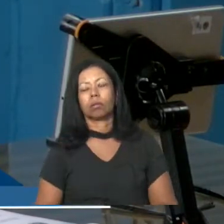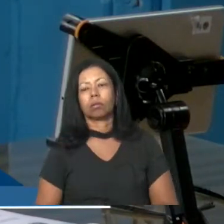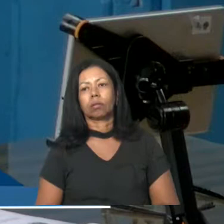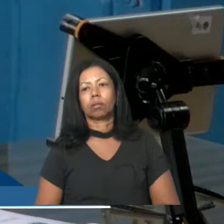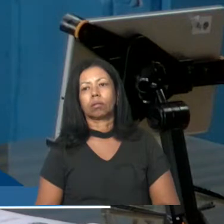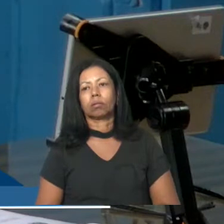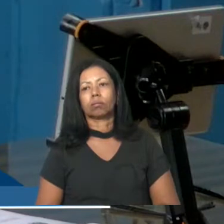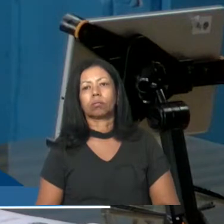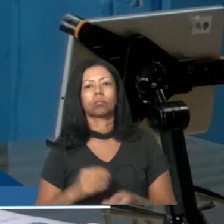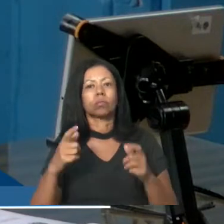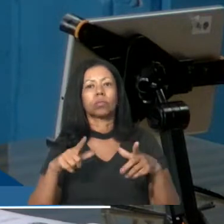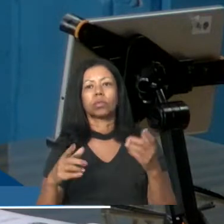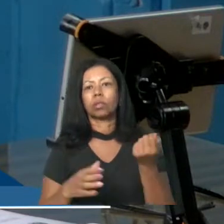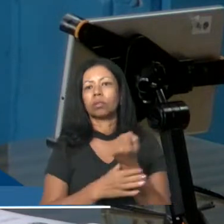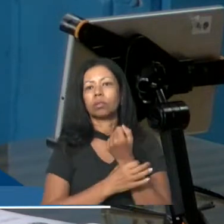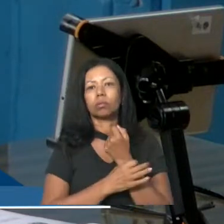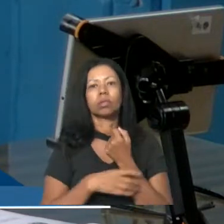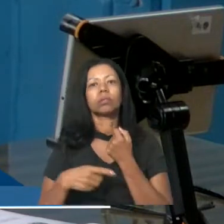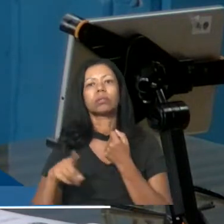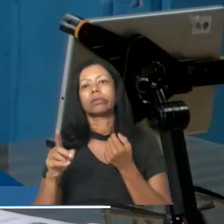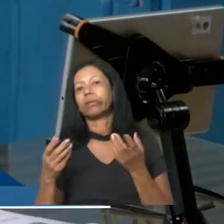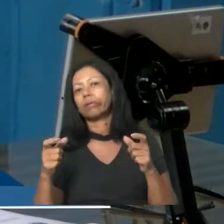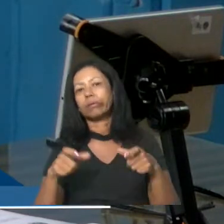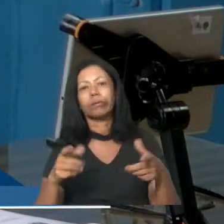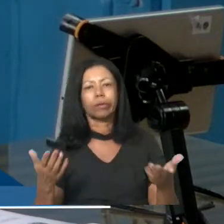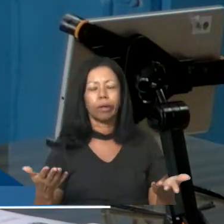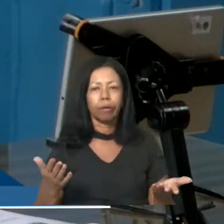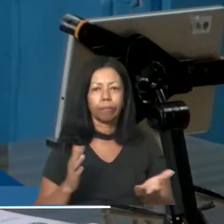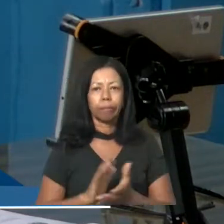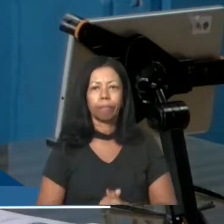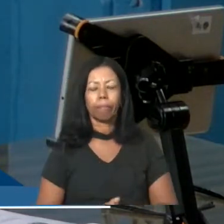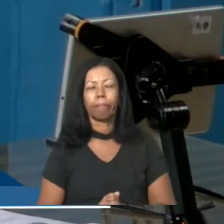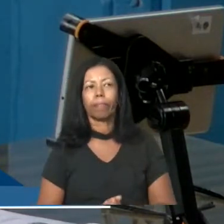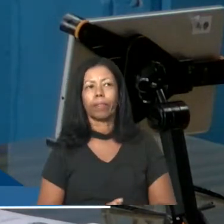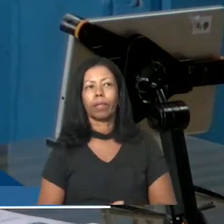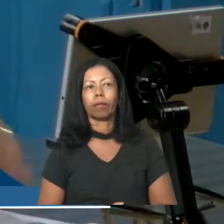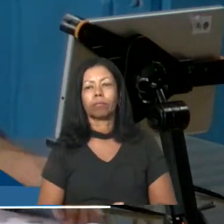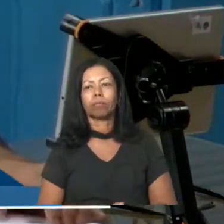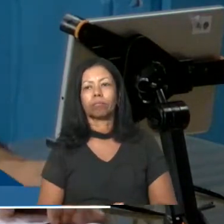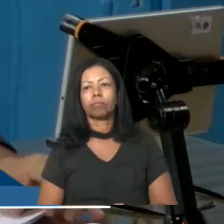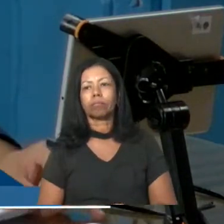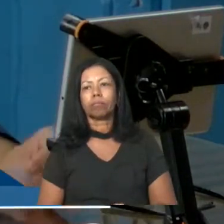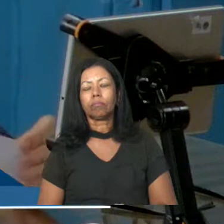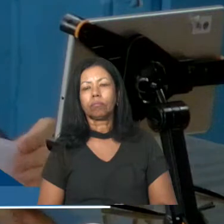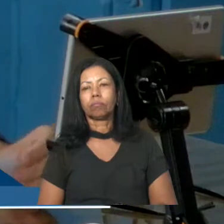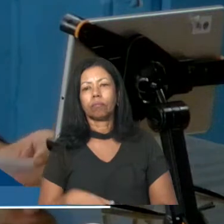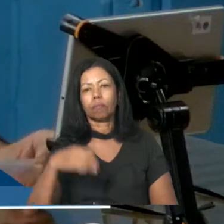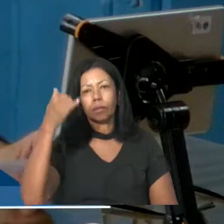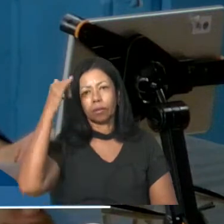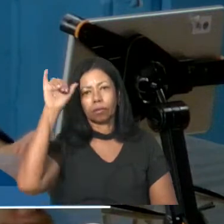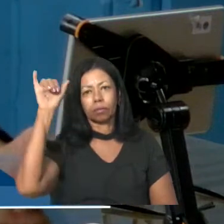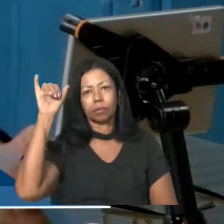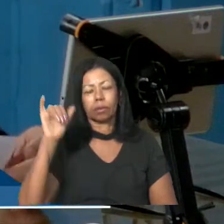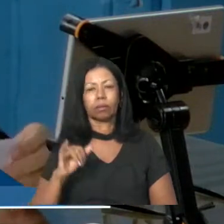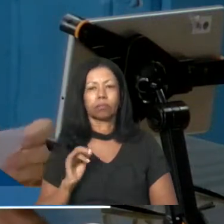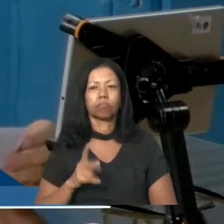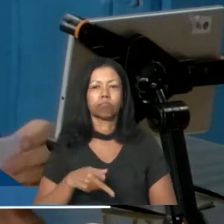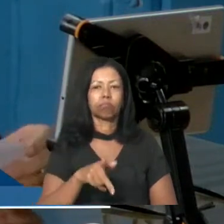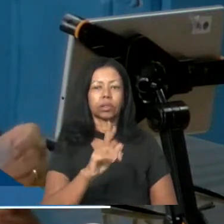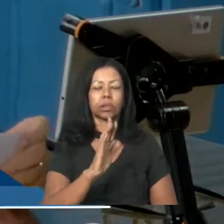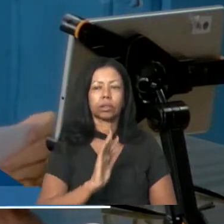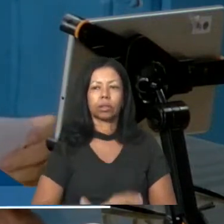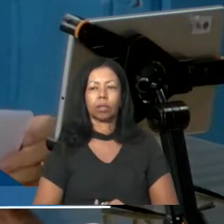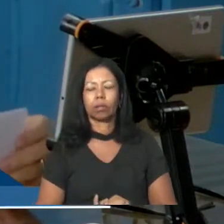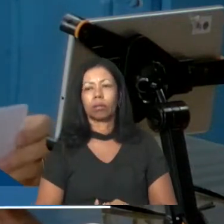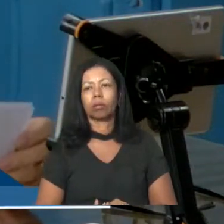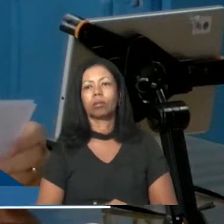E cadê a segurança daquilo? Quem sabe milito nessa área de prevenção e recuperação há muito tempo, vereador Queixão.